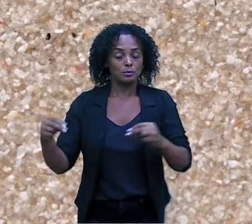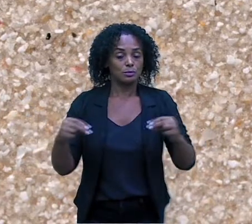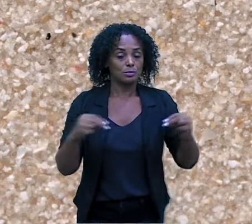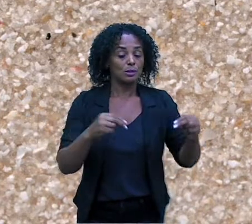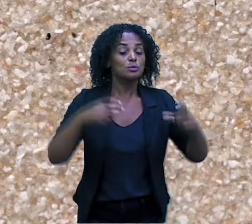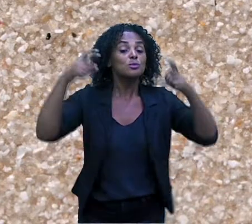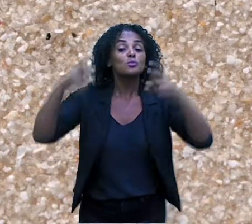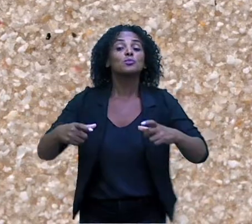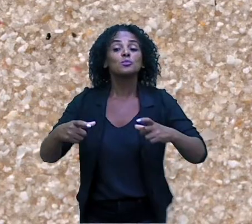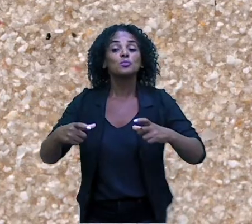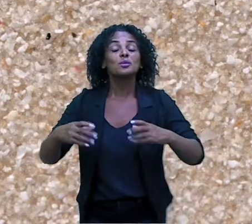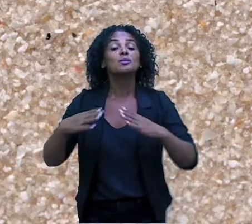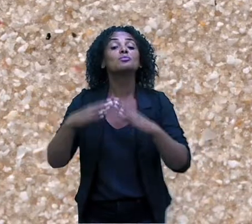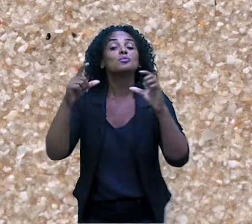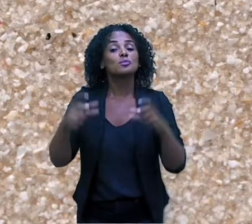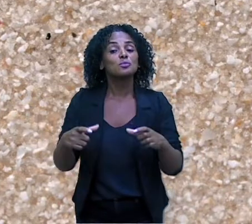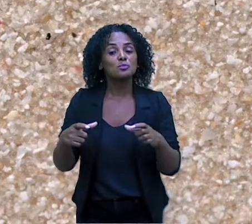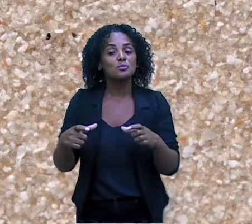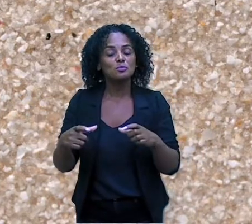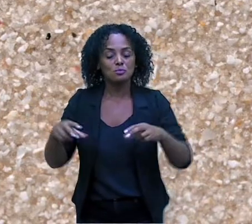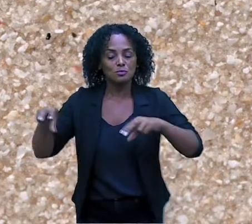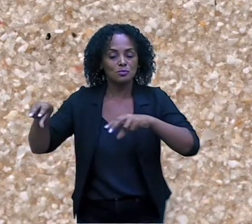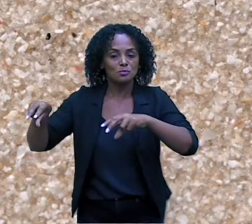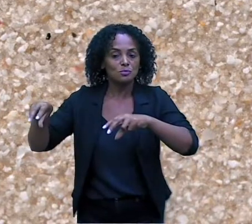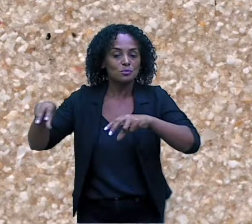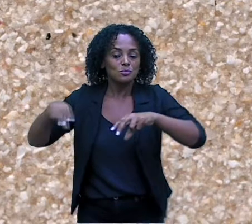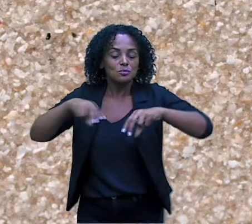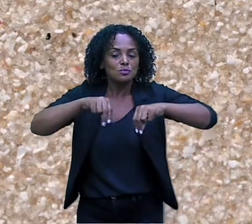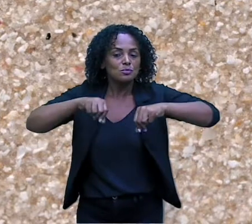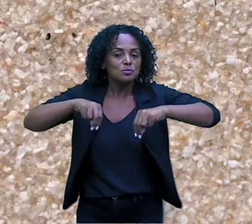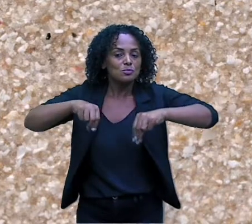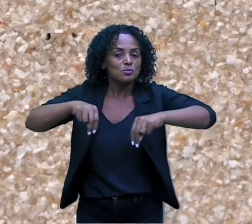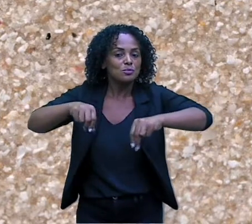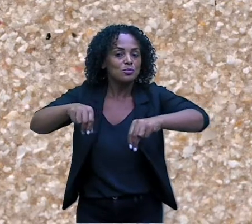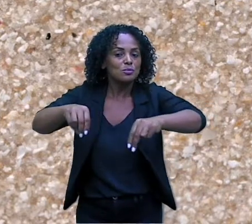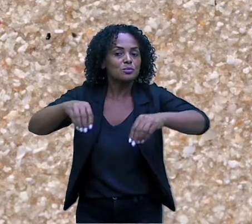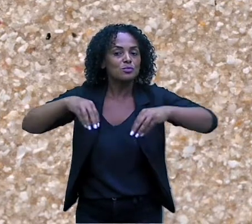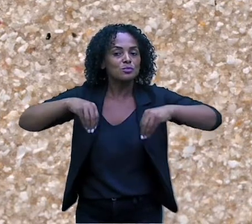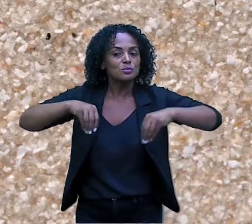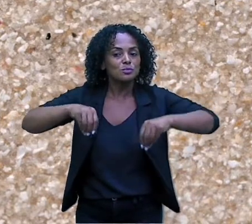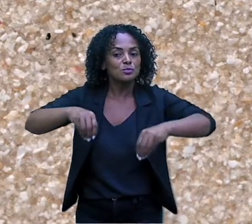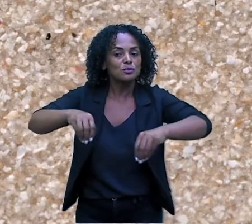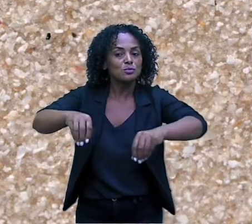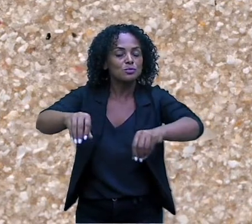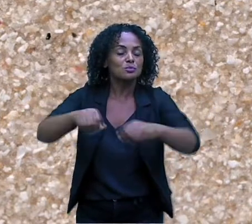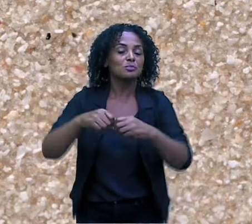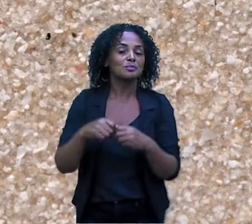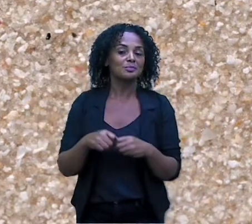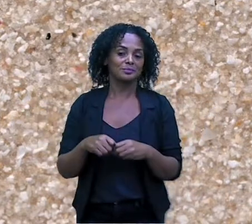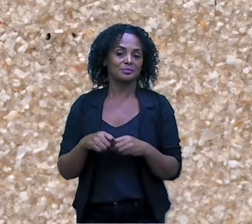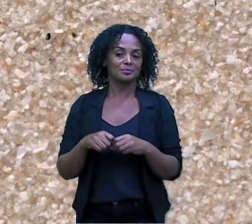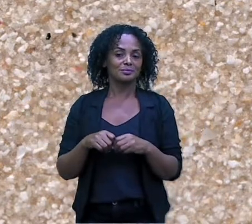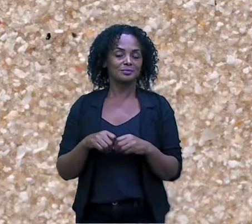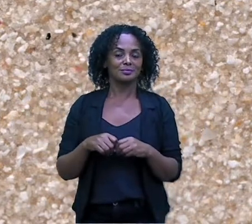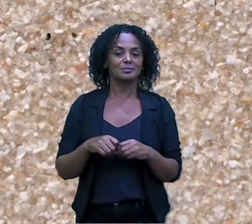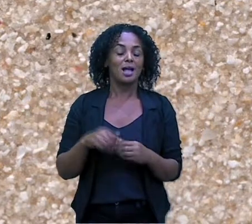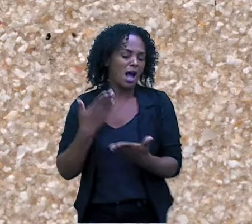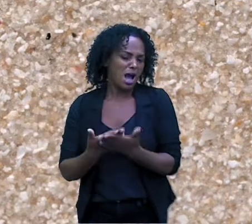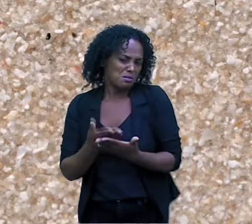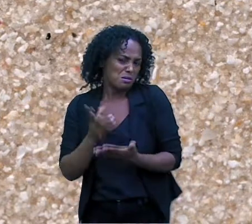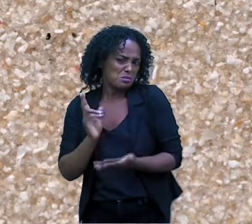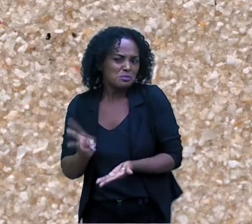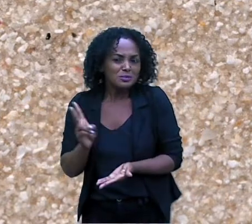sand, areia. Sand. Sand. Sand. Continuando aí a nossa aula. Vamos lá,